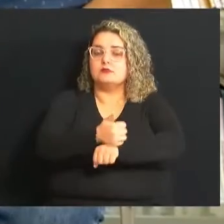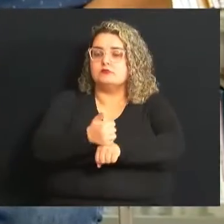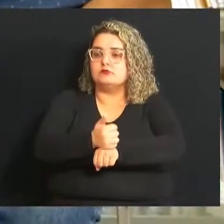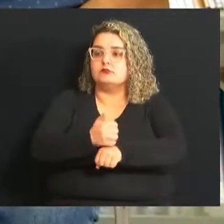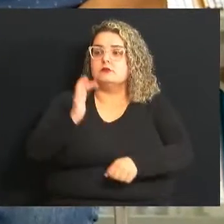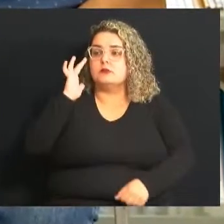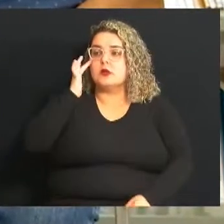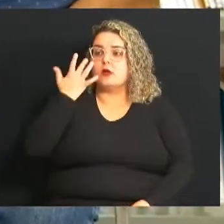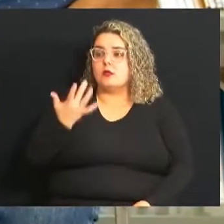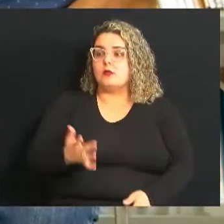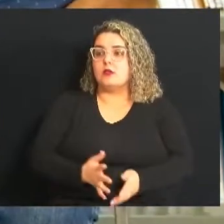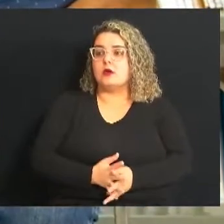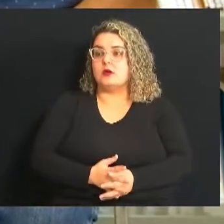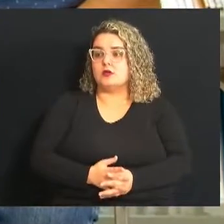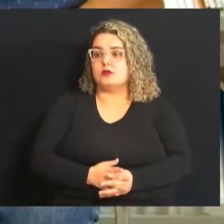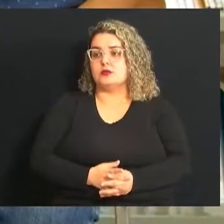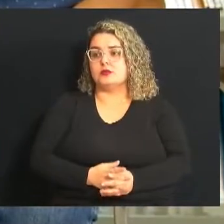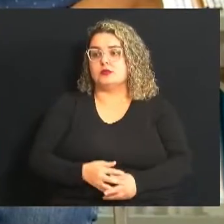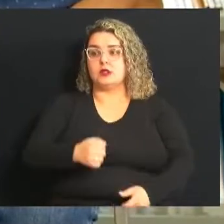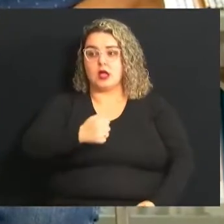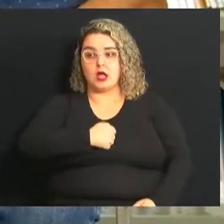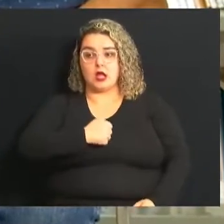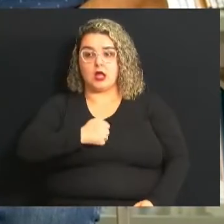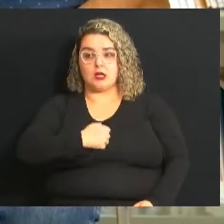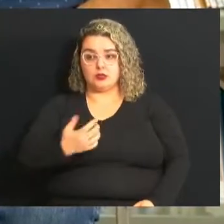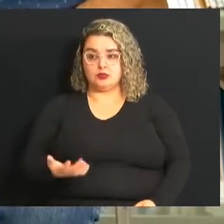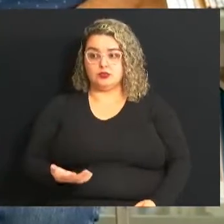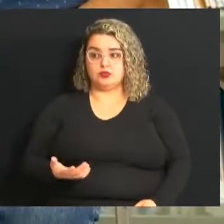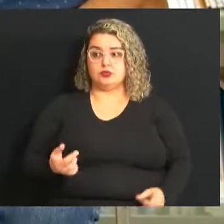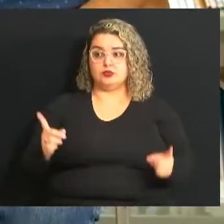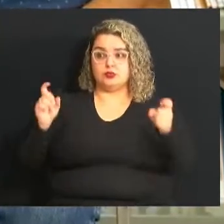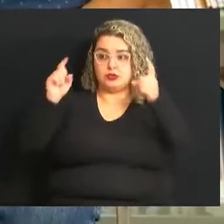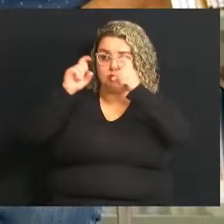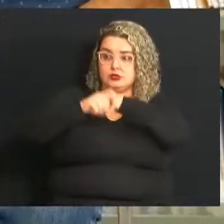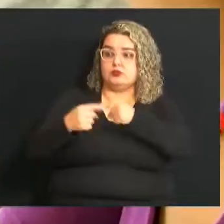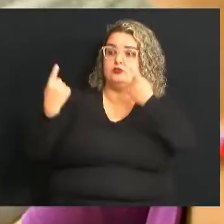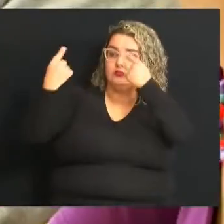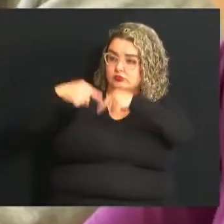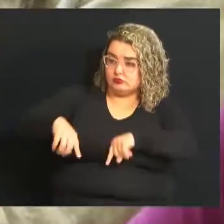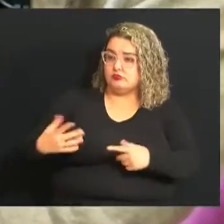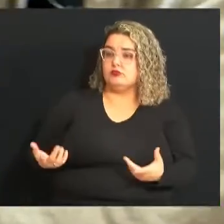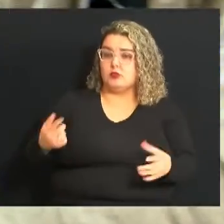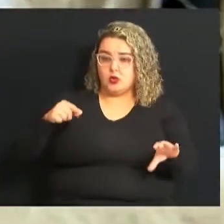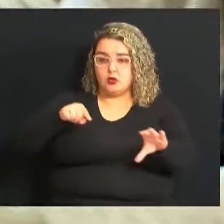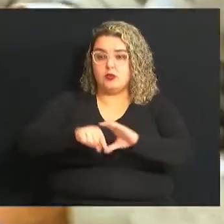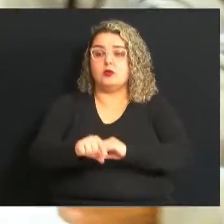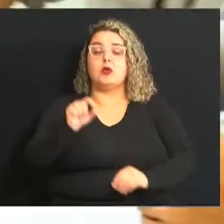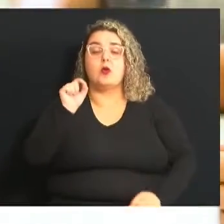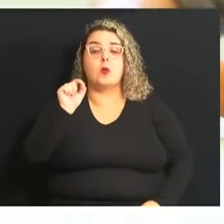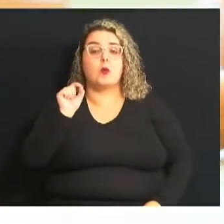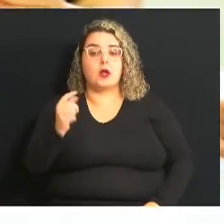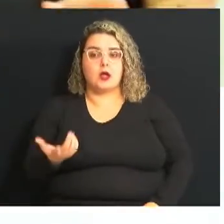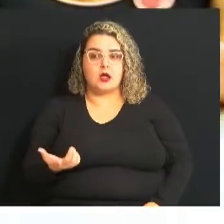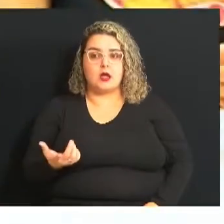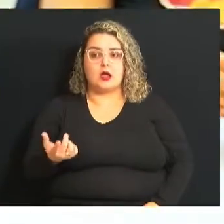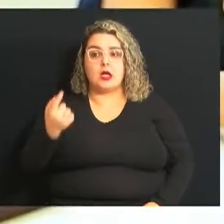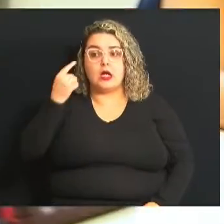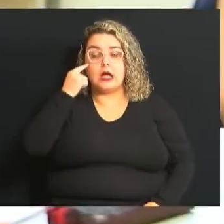a questão da antropologia tem um desafio muito intenso, que é a ideia de